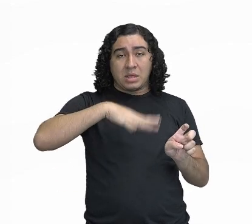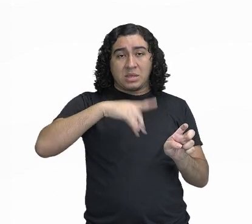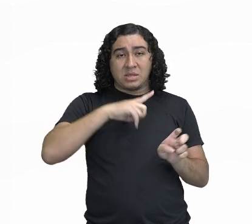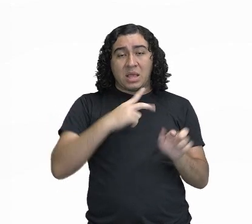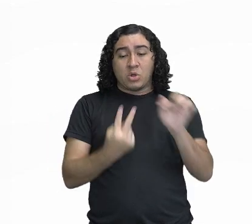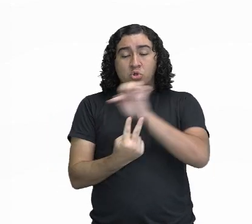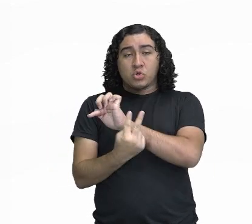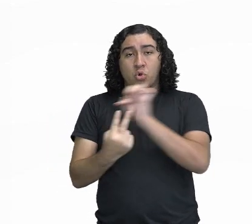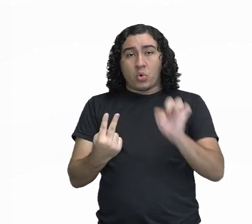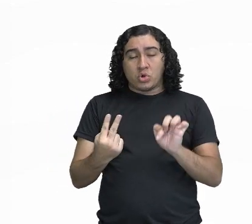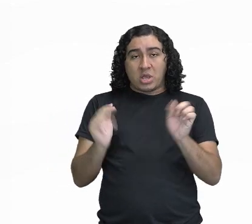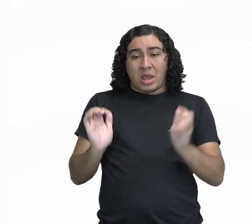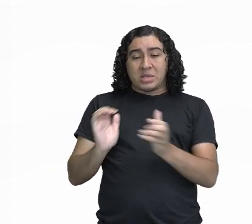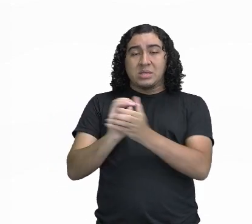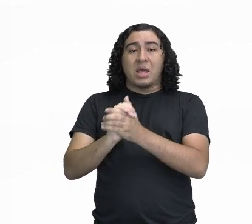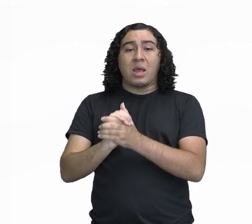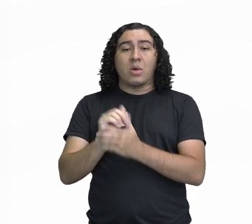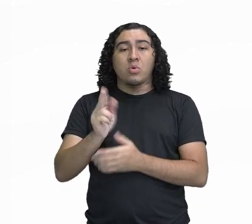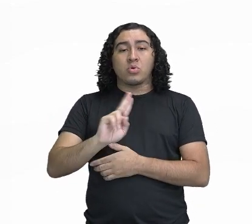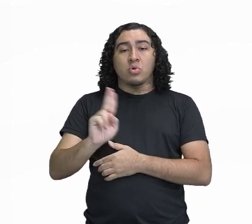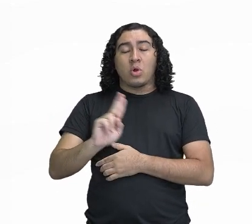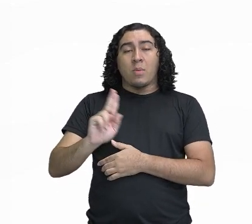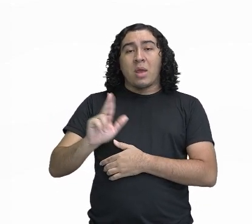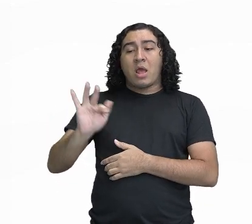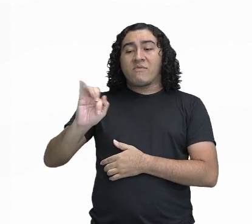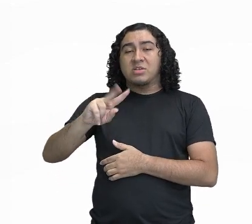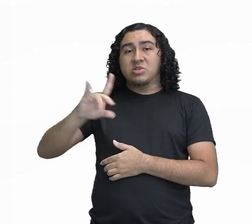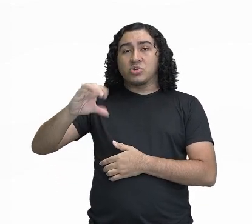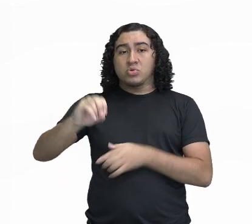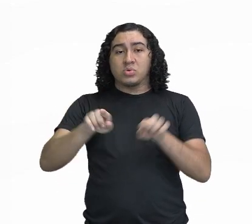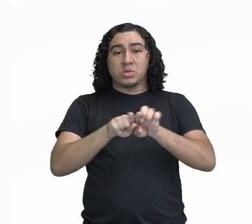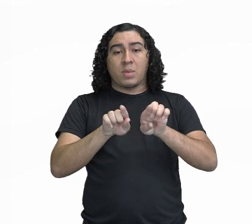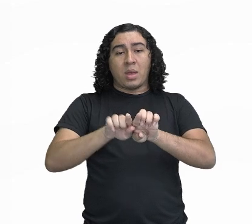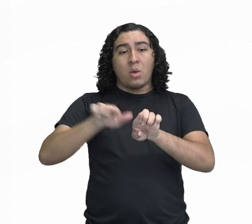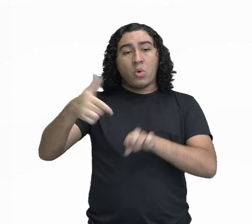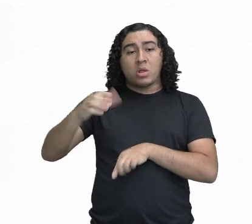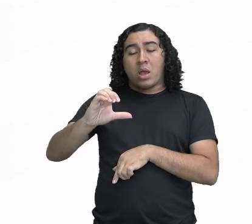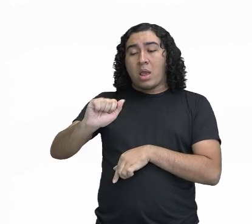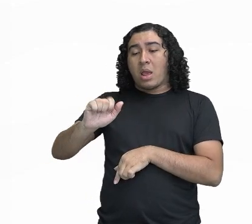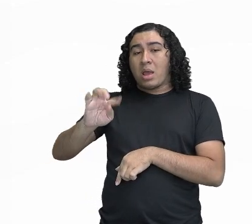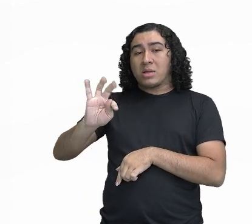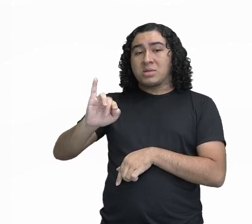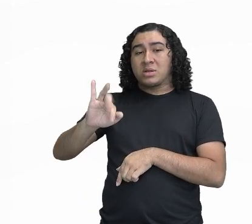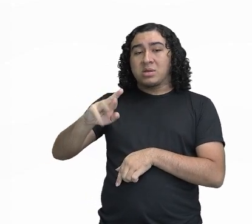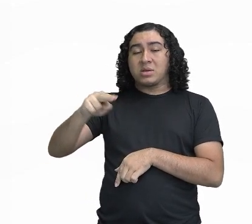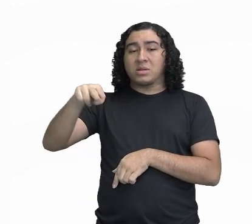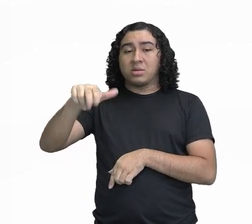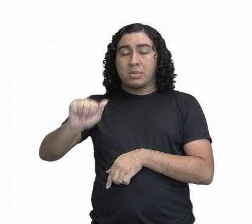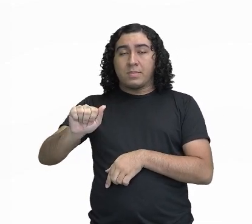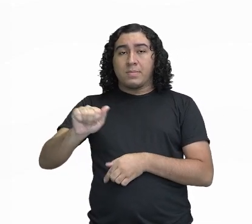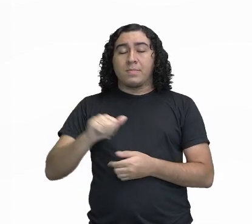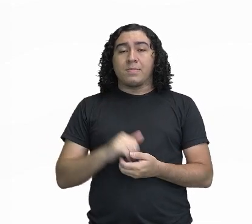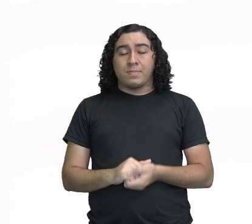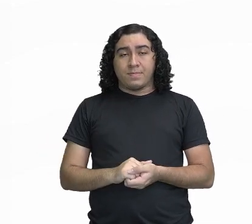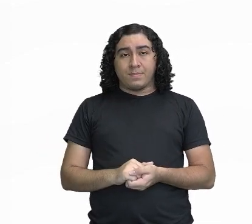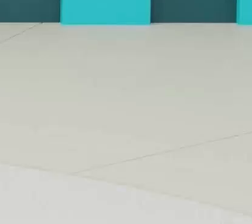de escravizados chamada Pai Francisco e Mãe Catarina ou Catarina.